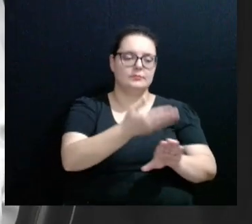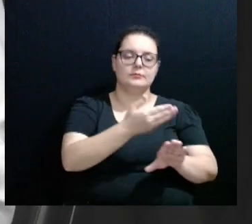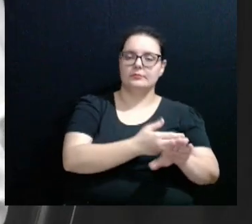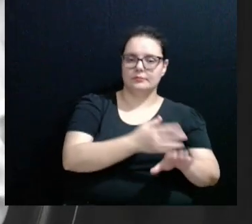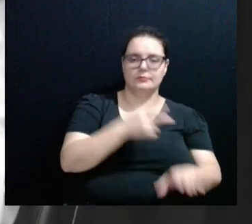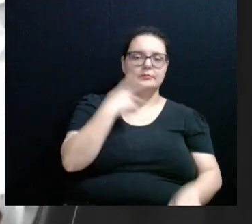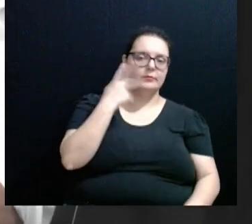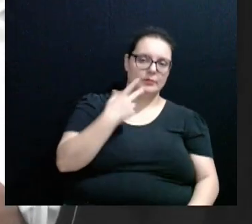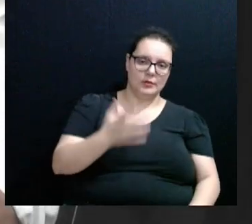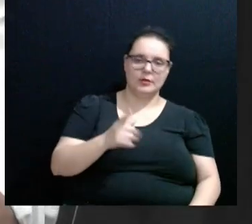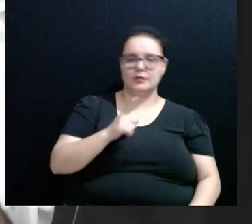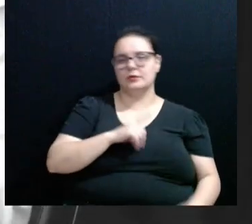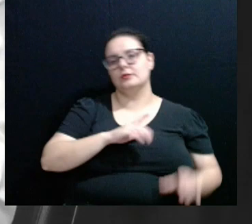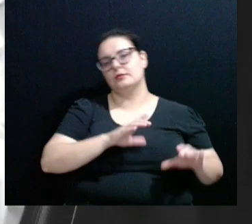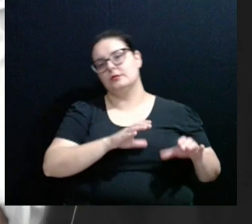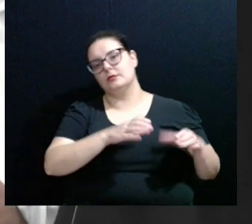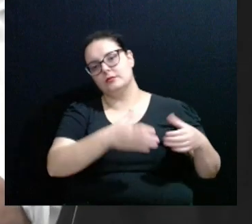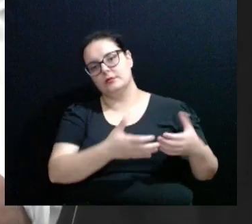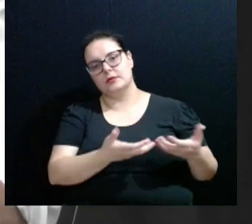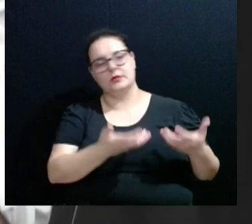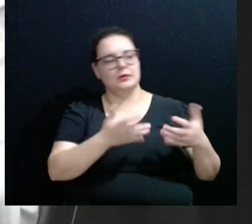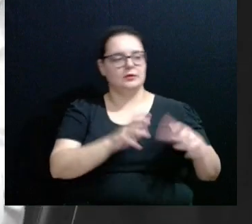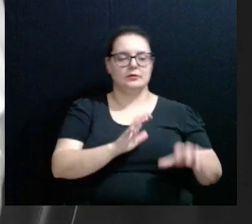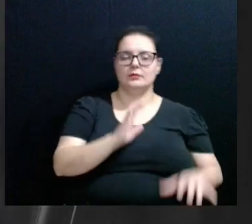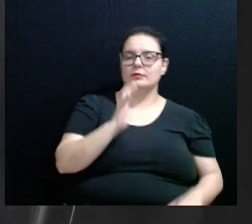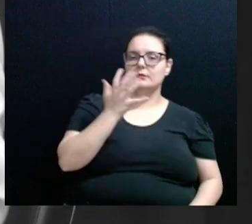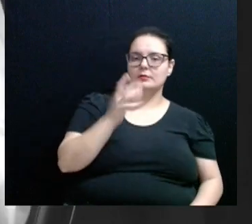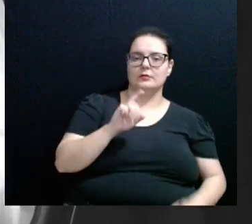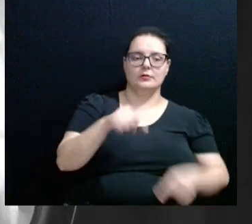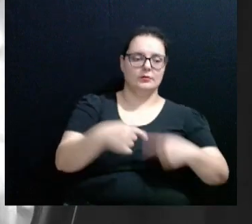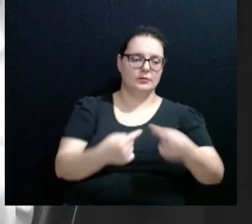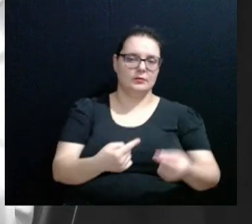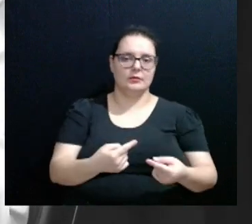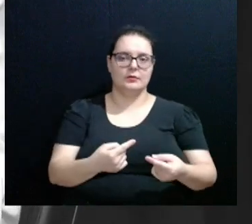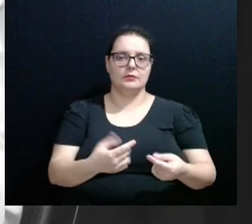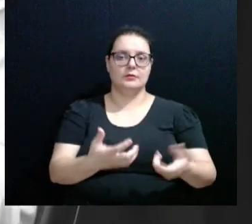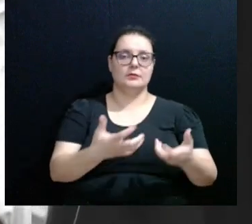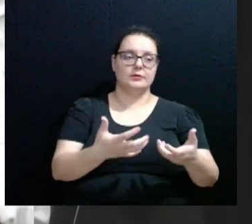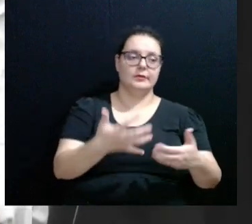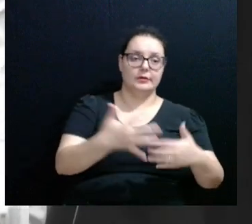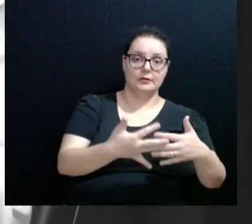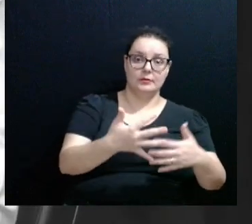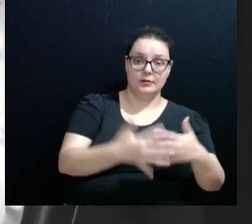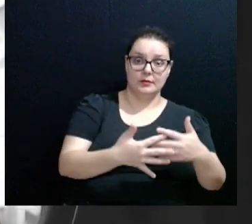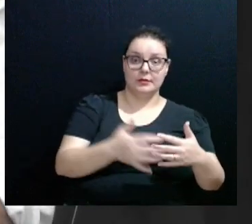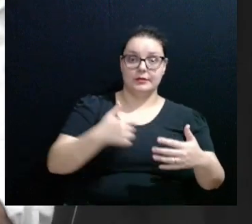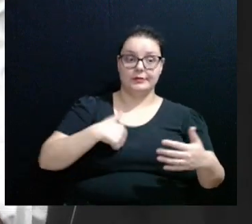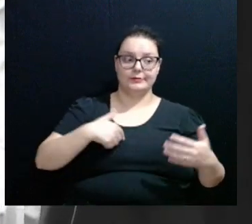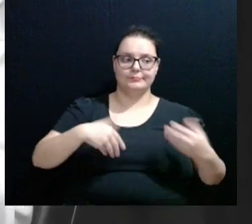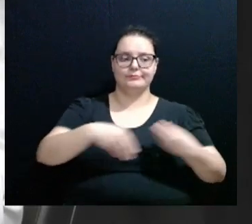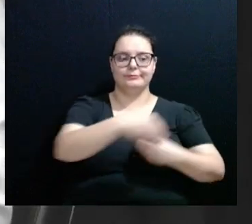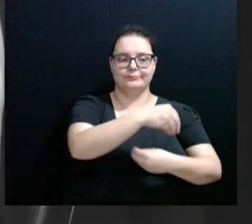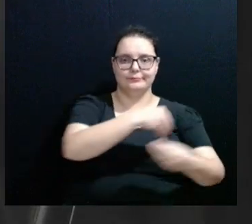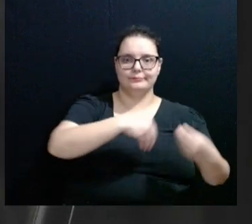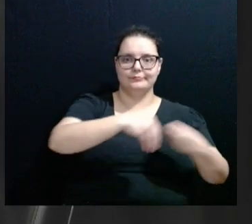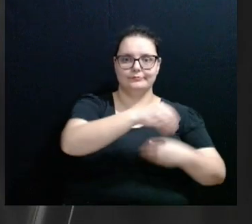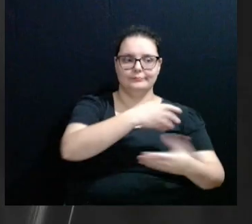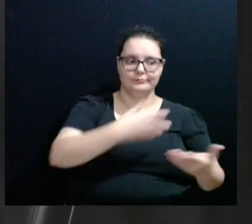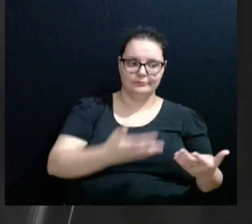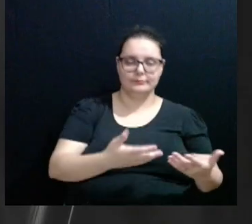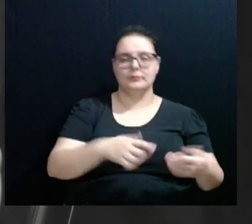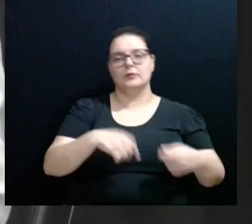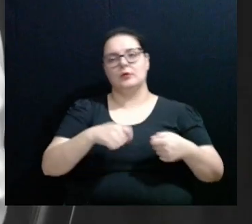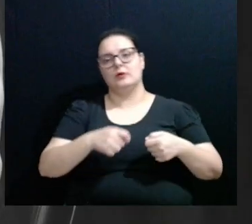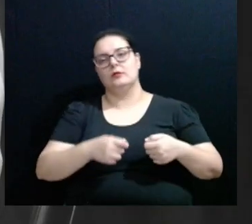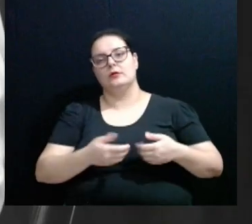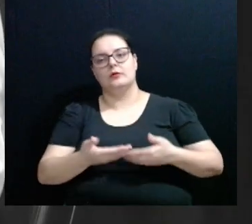porque tinha um grupo que não queria que acontecesse, outros que queriam melar, e eu estava no meio campo, então eu tive que fazer uma série